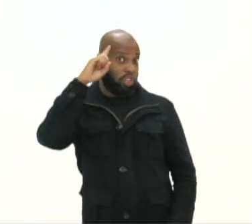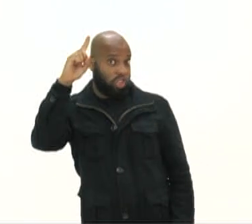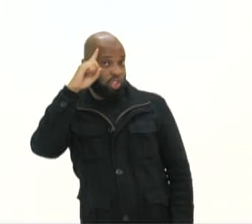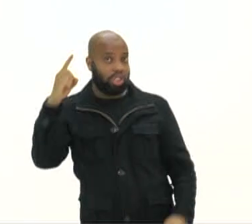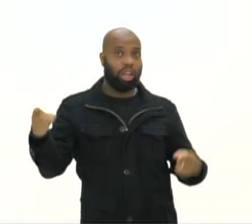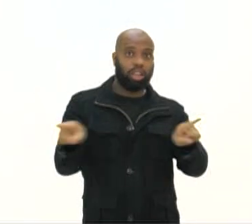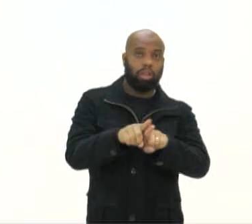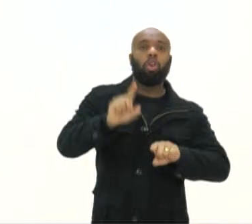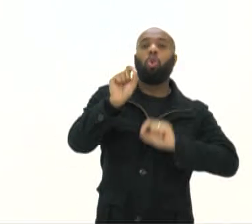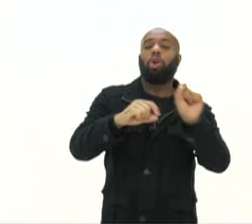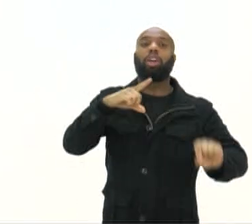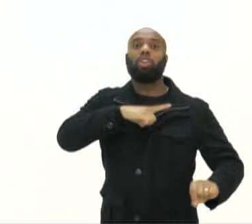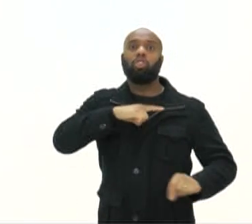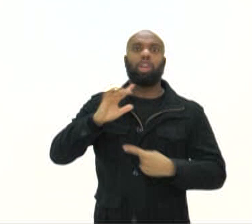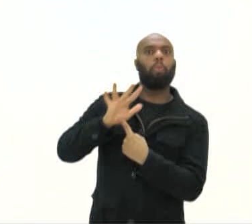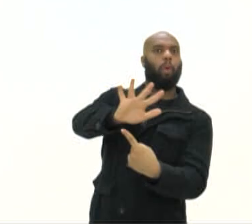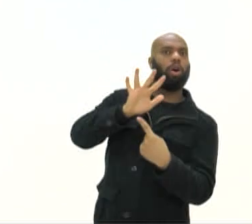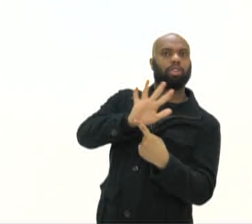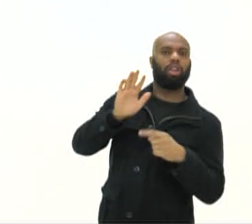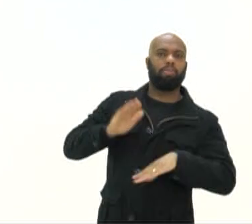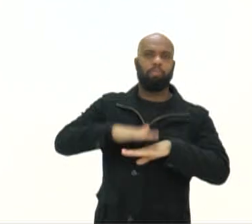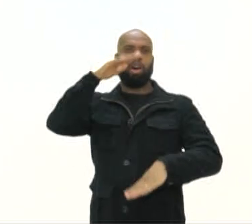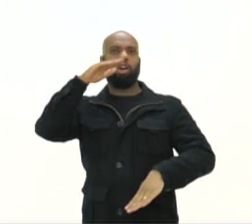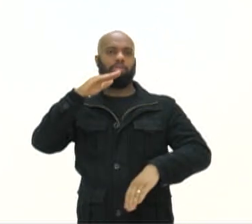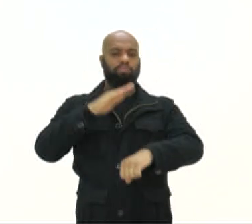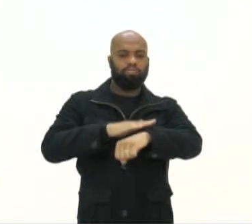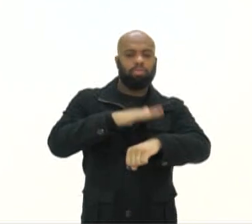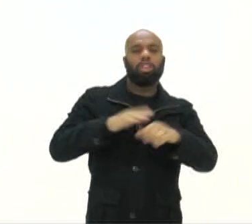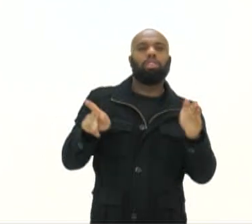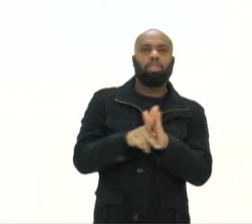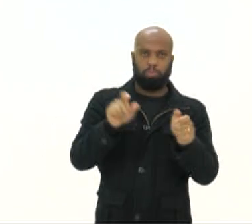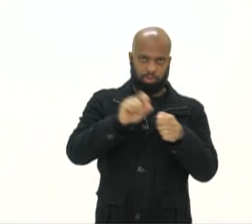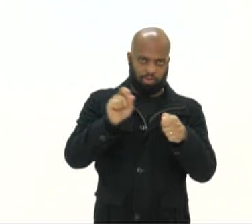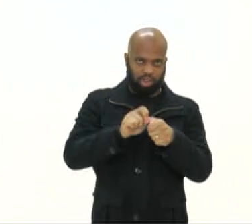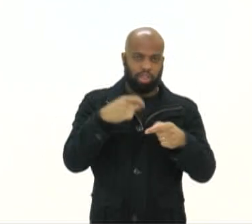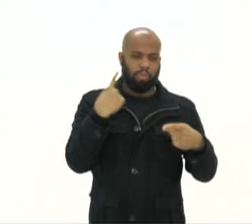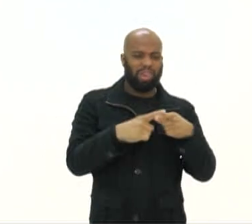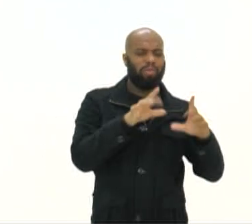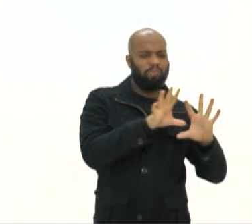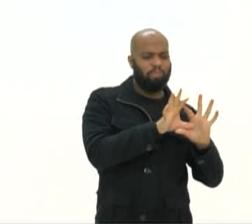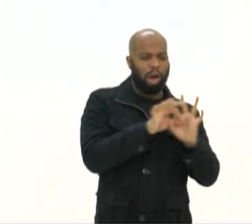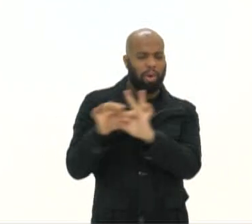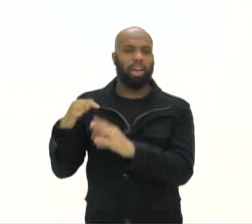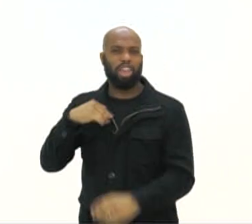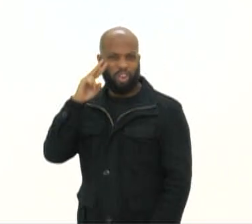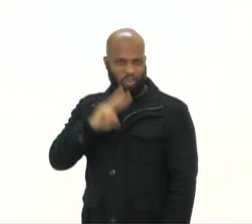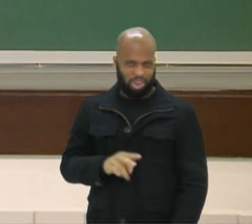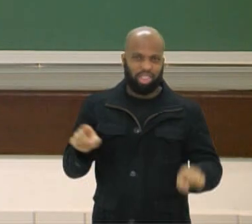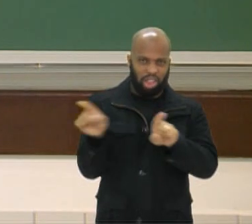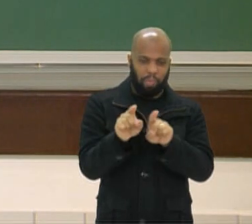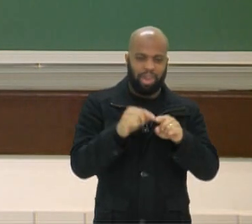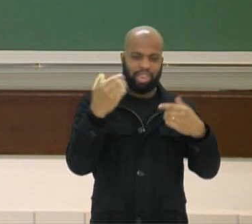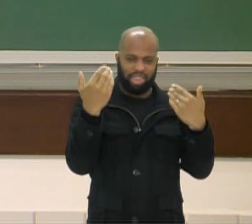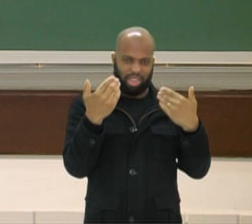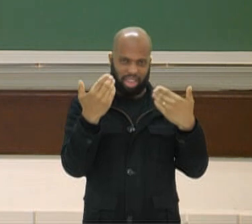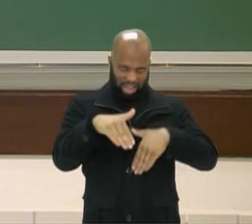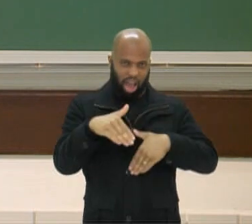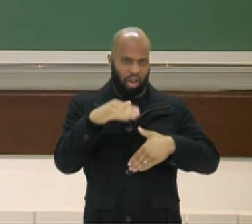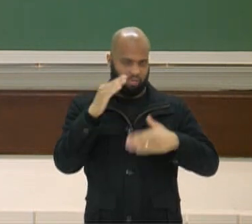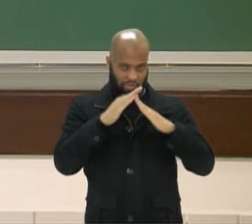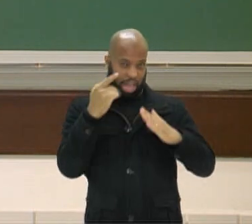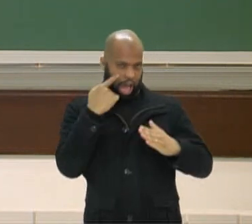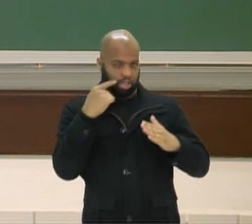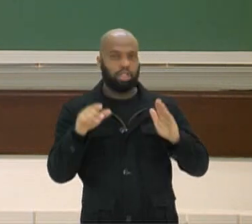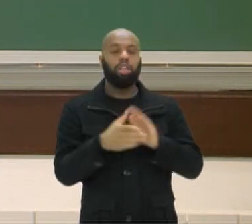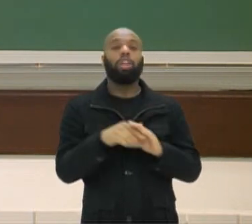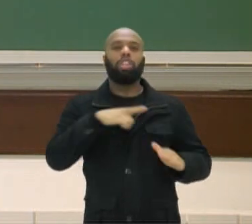em evidência na época de produção. Quando a gente fala da contextualização, eu estava olhando em casa várias provas, por exemplo, tinham imagens